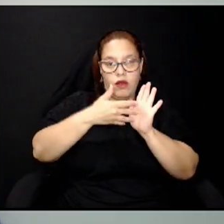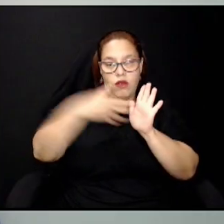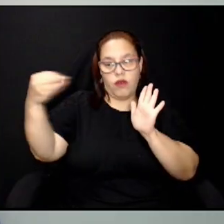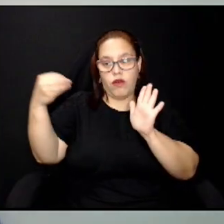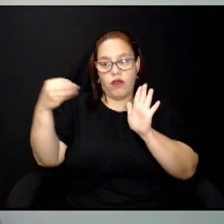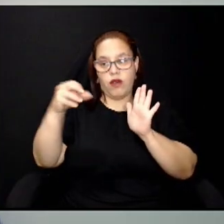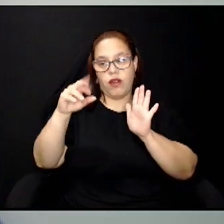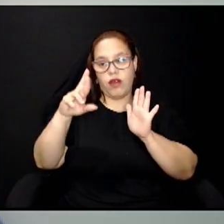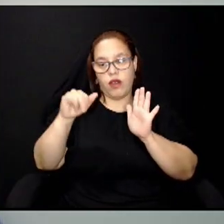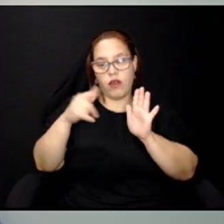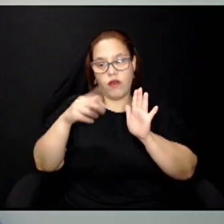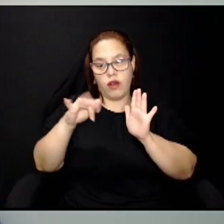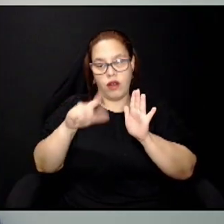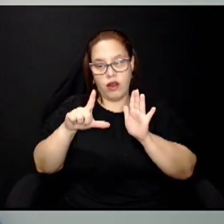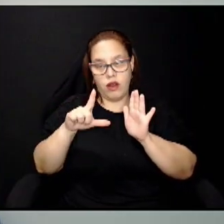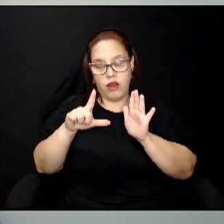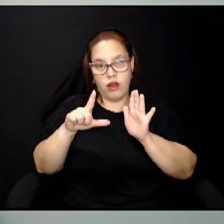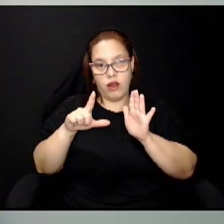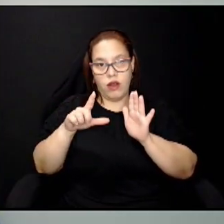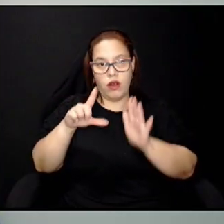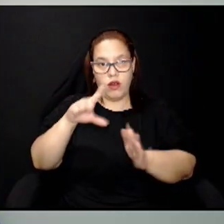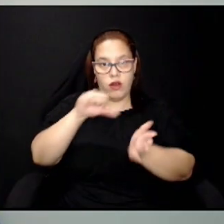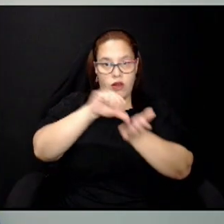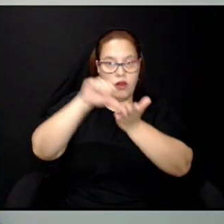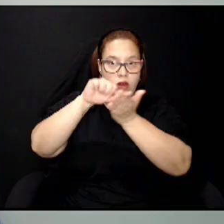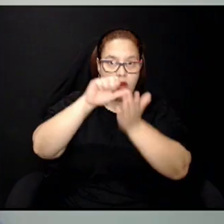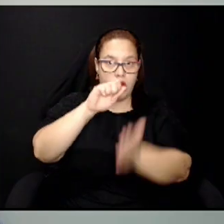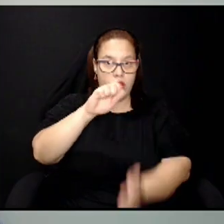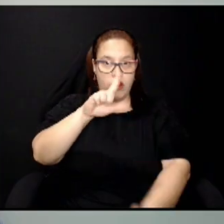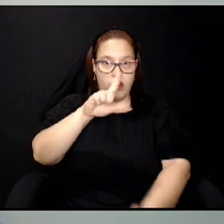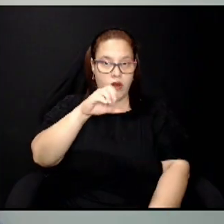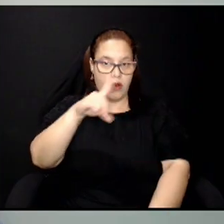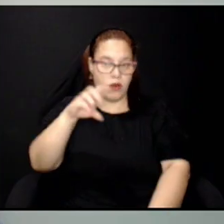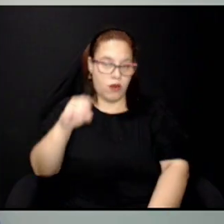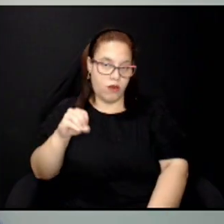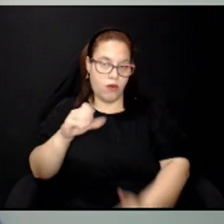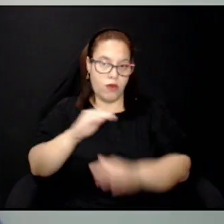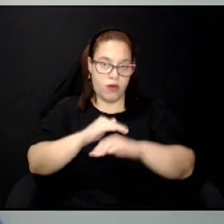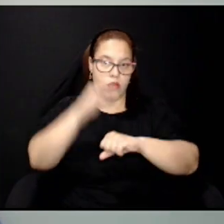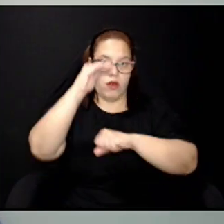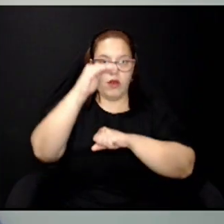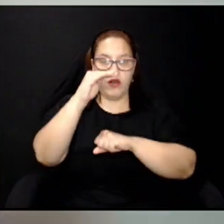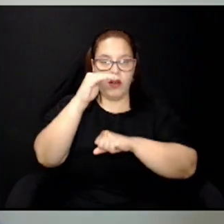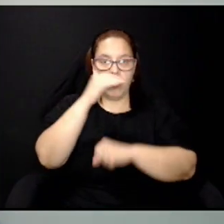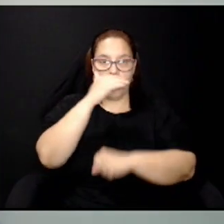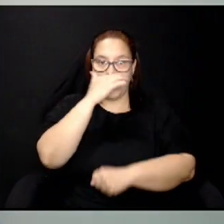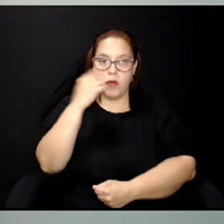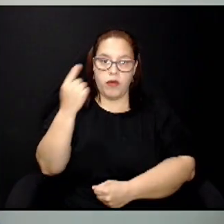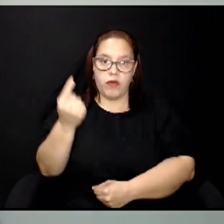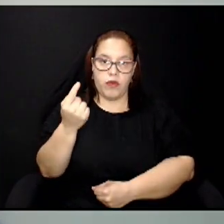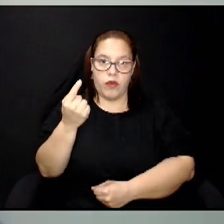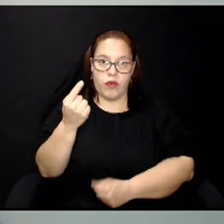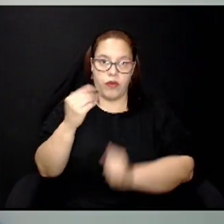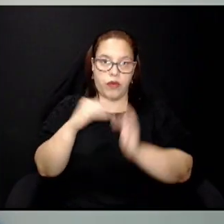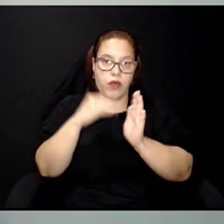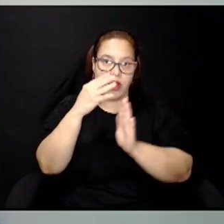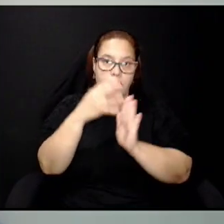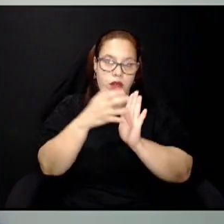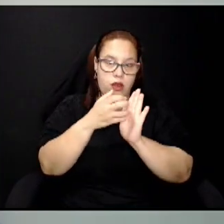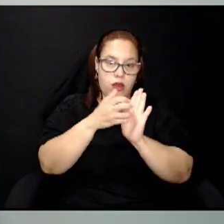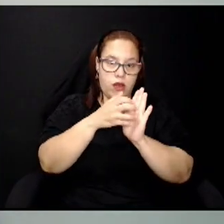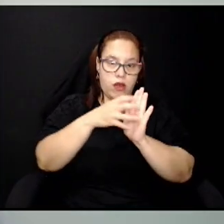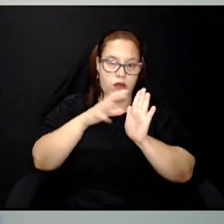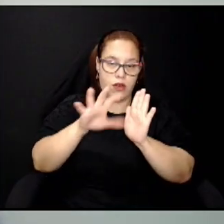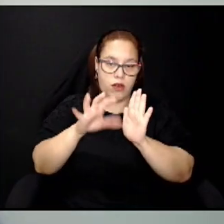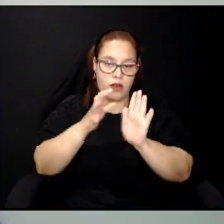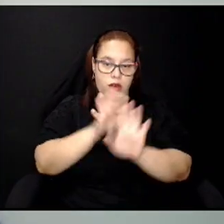nos polos a gente tem, né, o albedo máximo, considerado teoricamente 1, que é a máxima reflexão de luz em